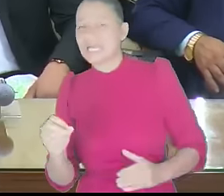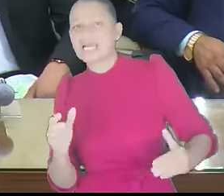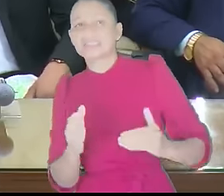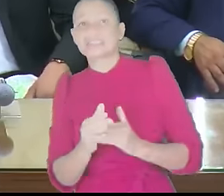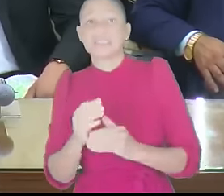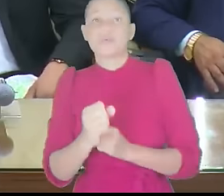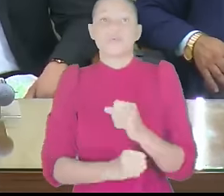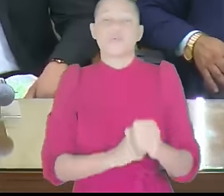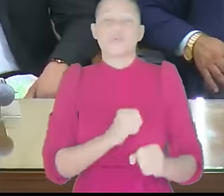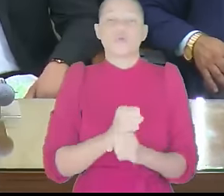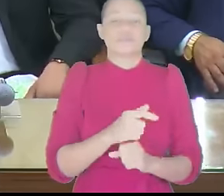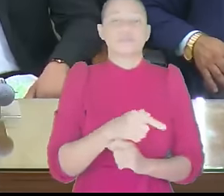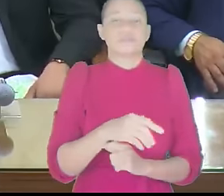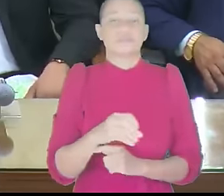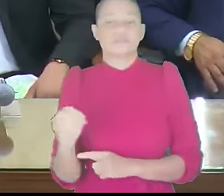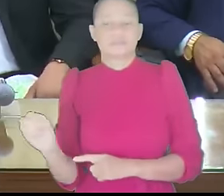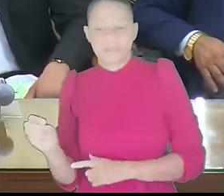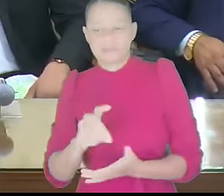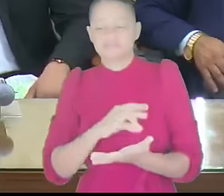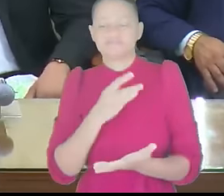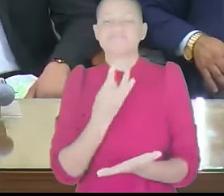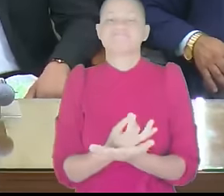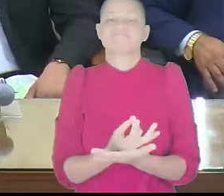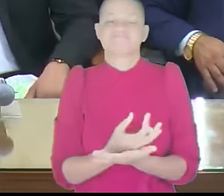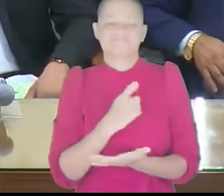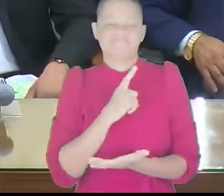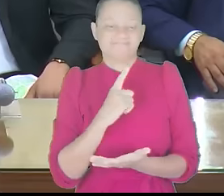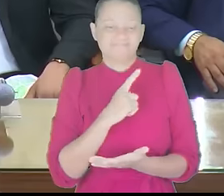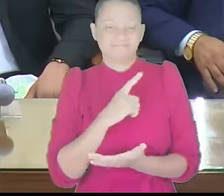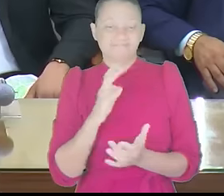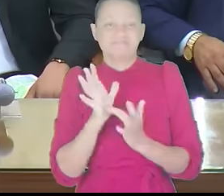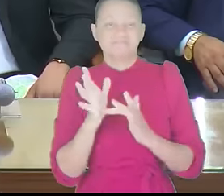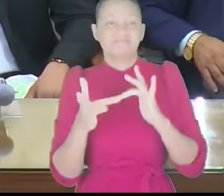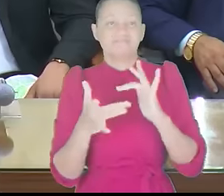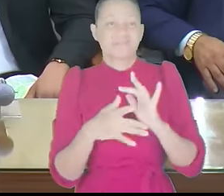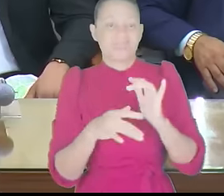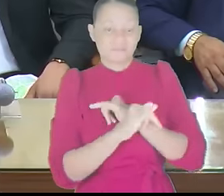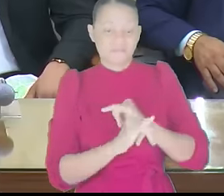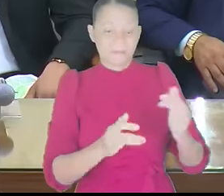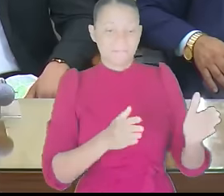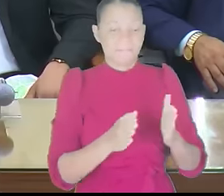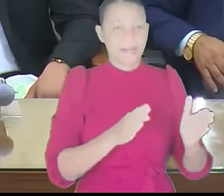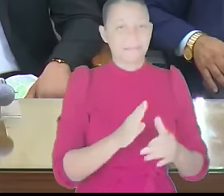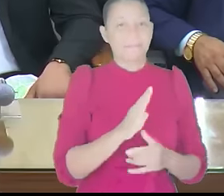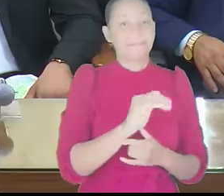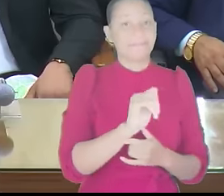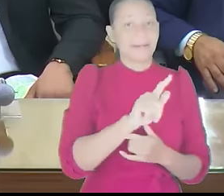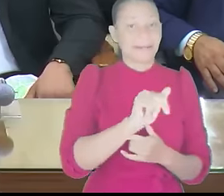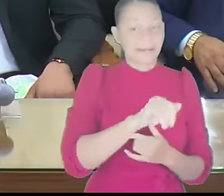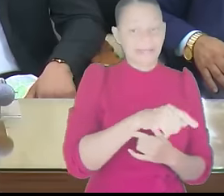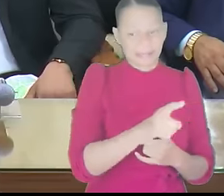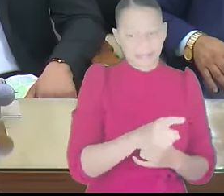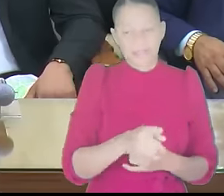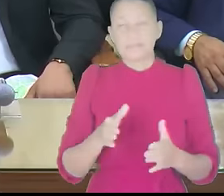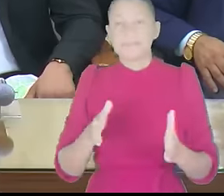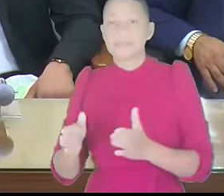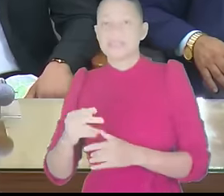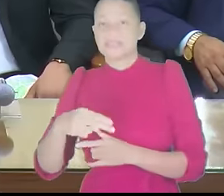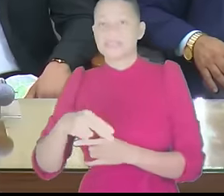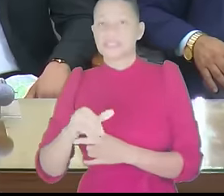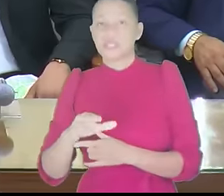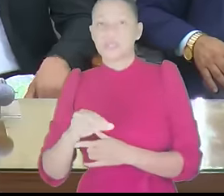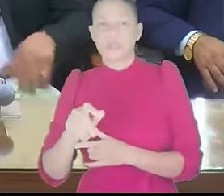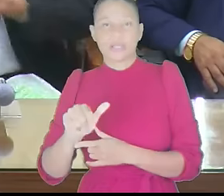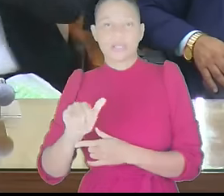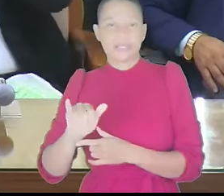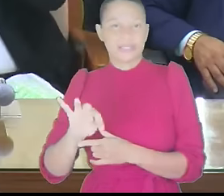700. Heresias, a igreja foi atacada. Jesus avisou, é o tempo de Balaão e o tempo dos nicolaítas. Depois